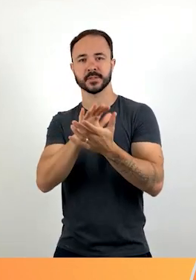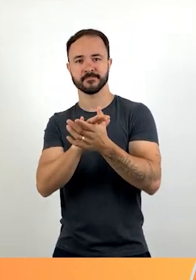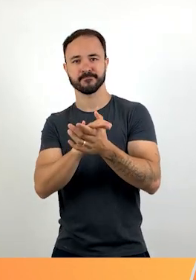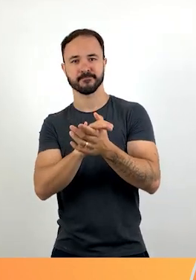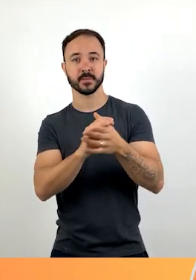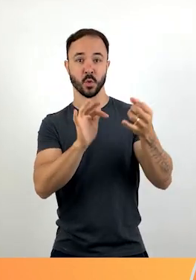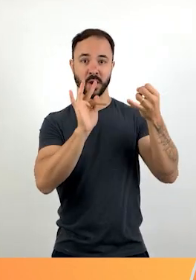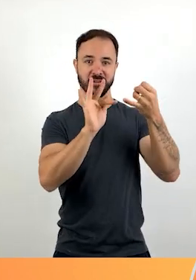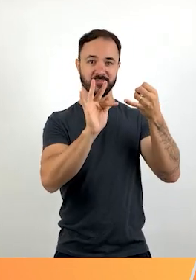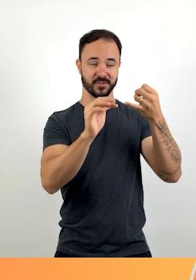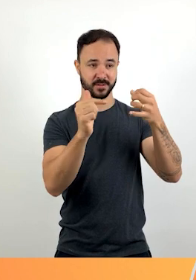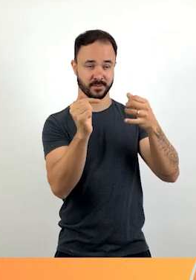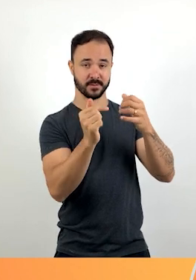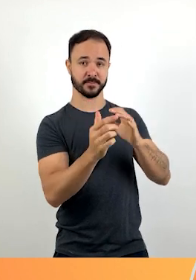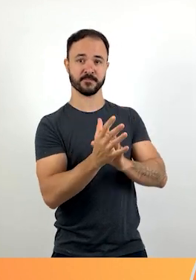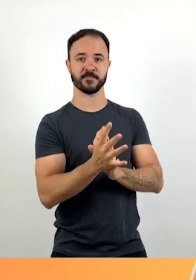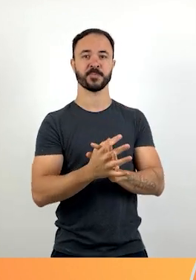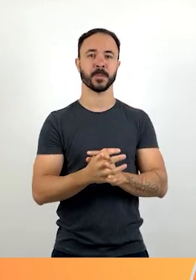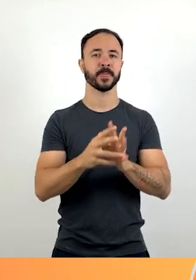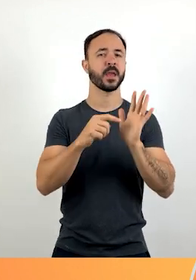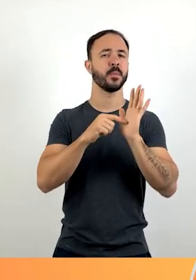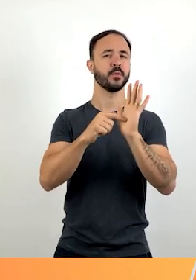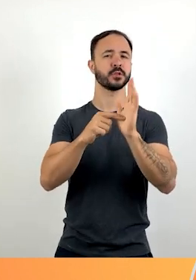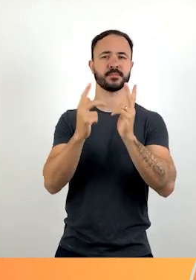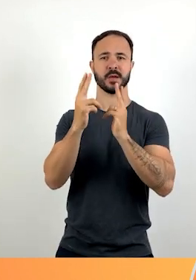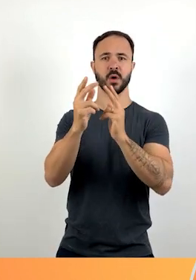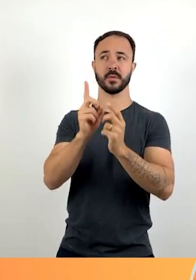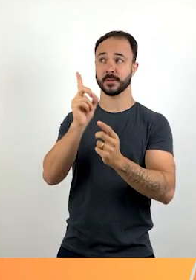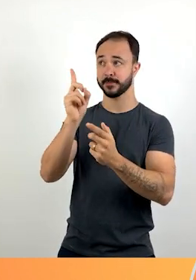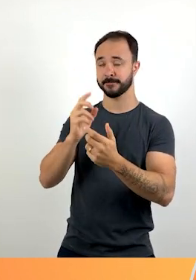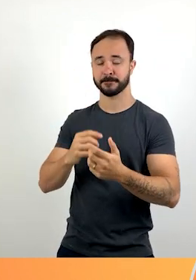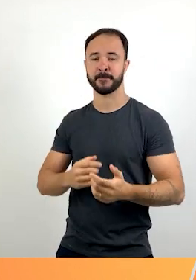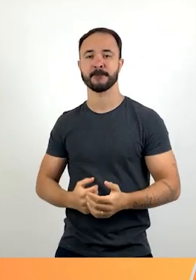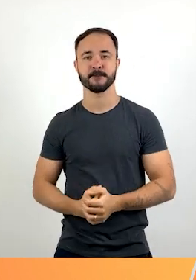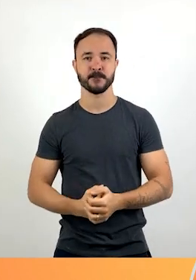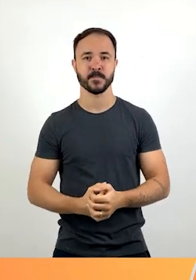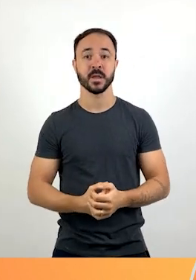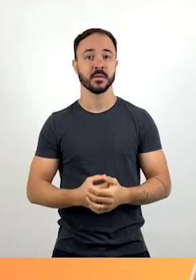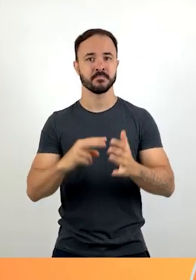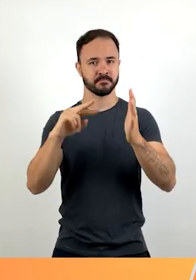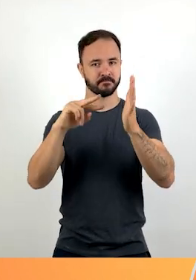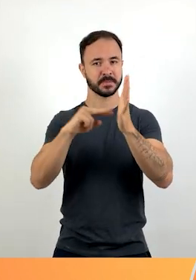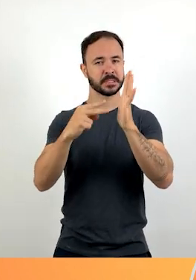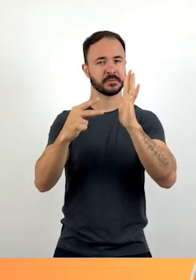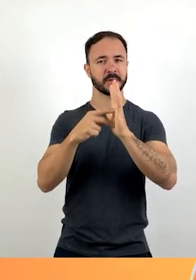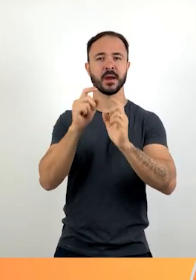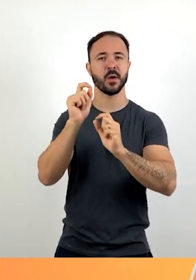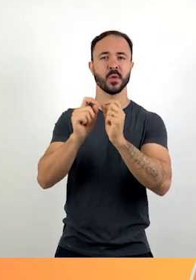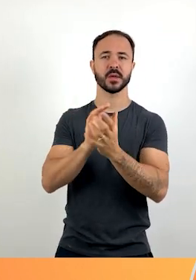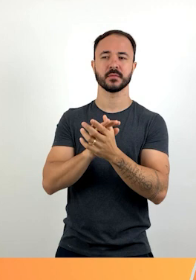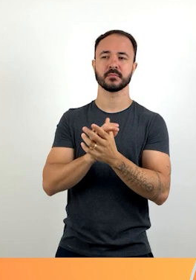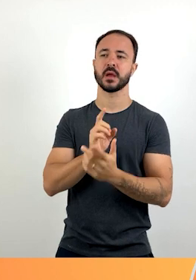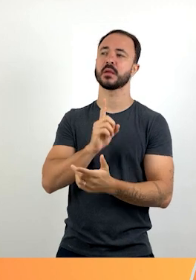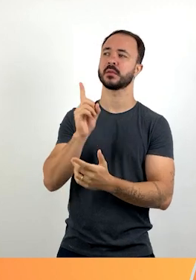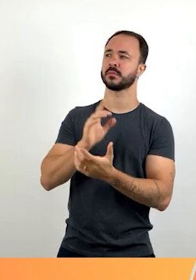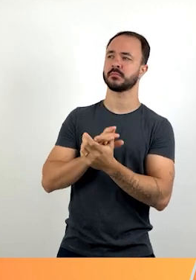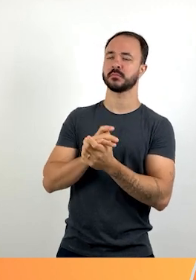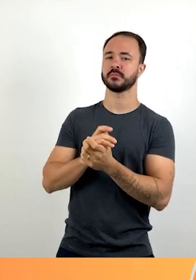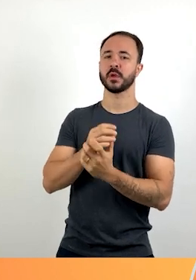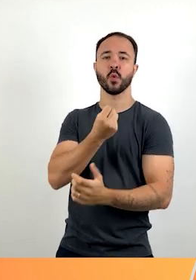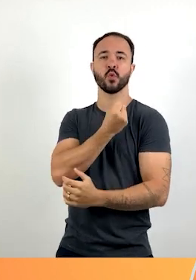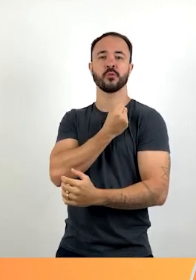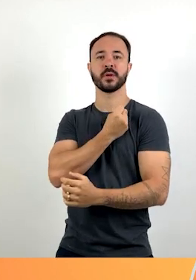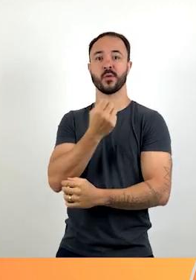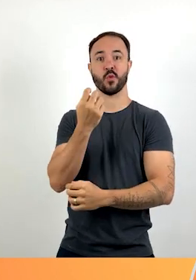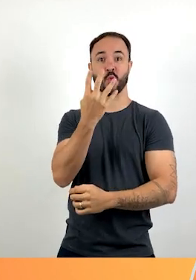aparecesse dessa maneira aqui, isso significa que somente o número 4 está elevado